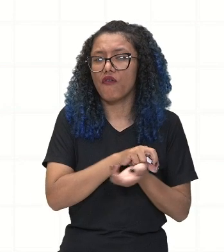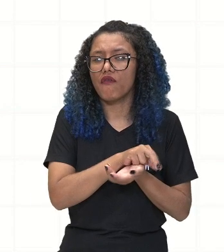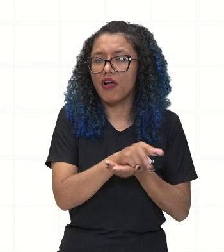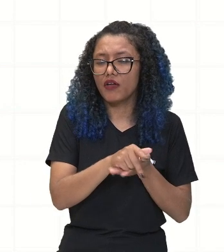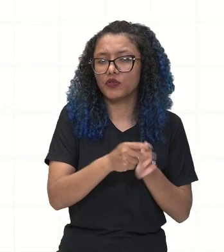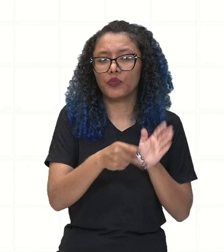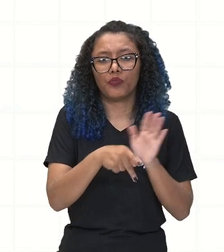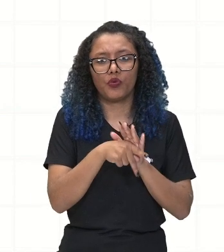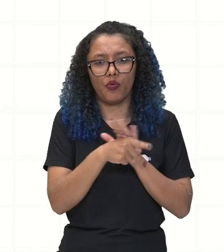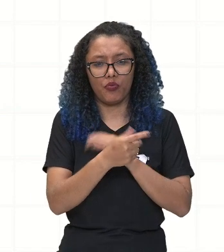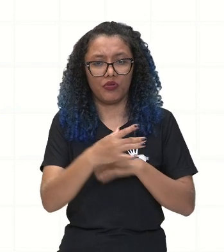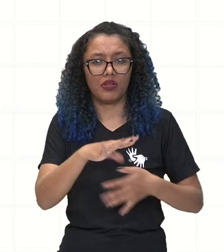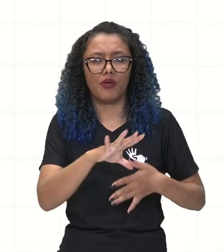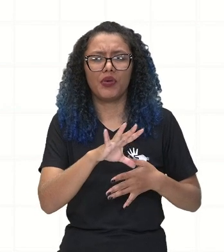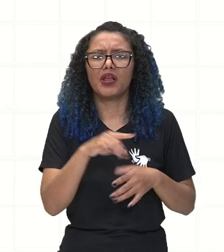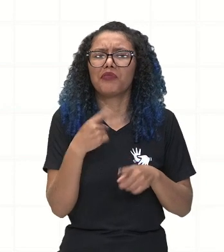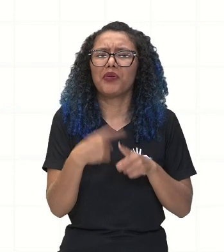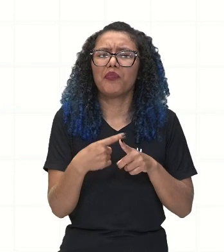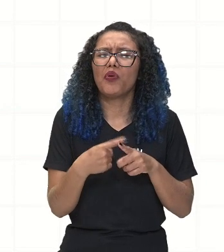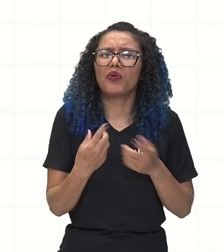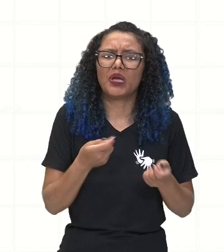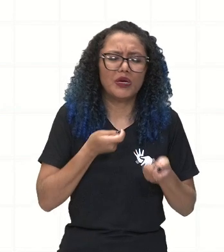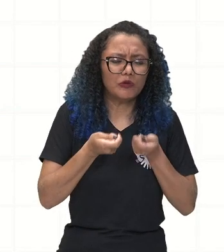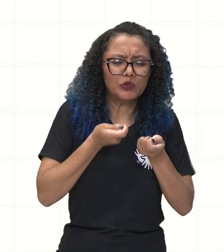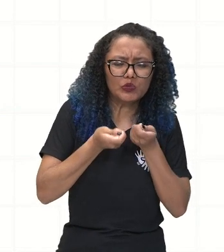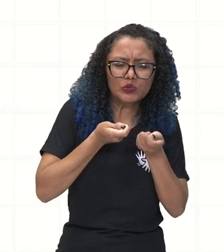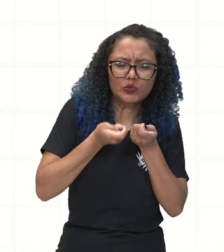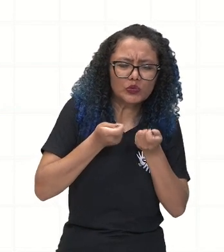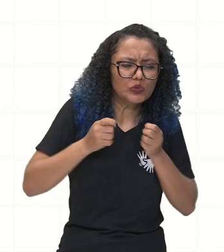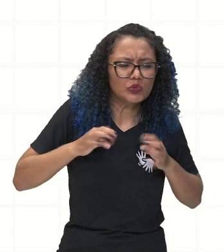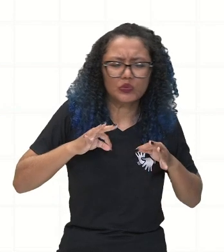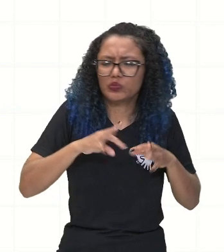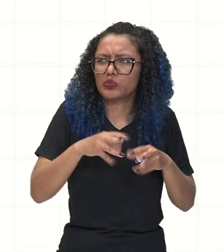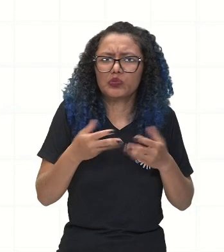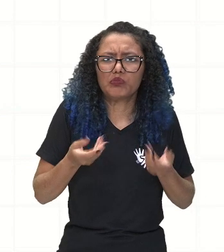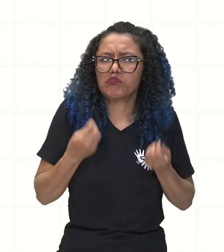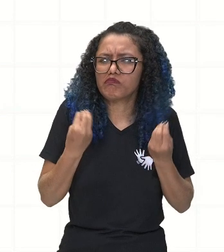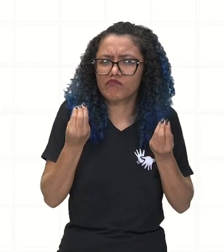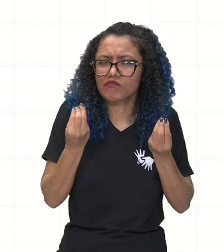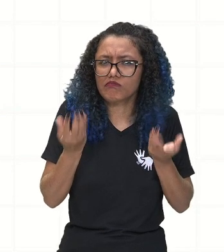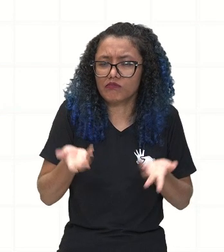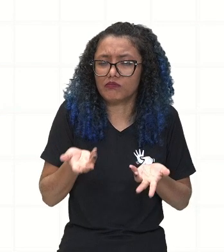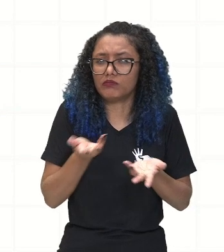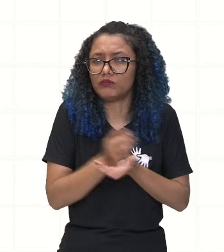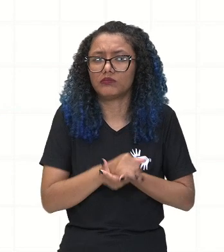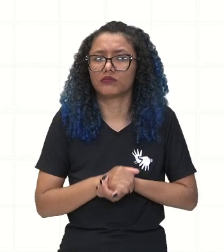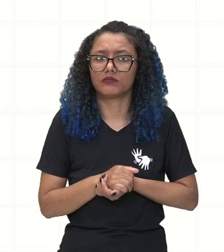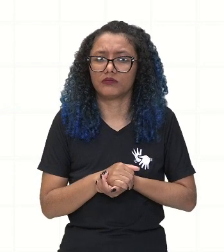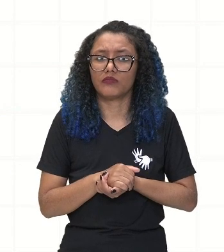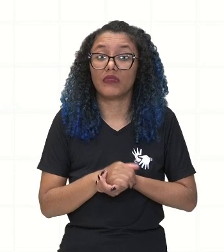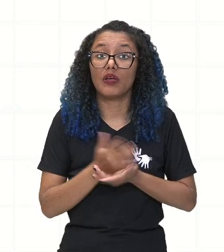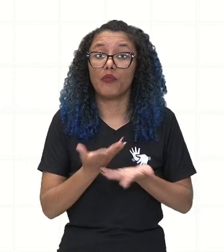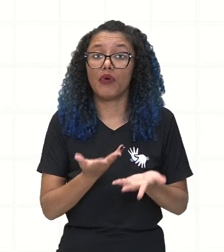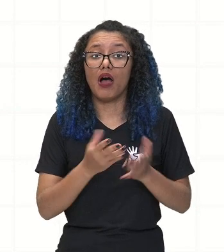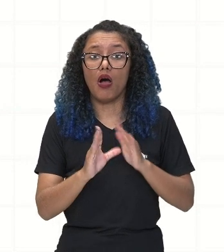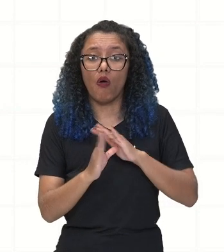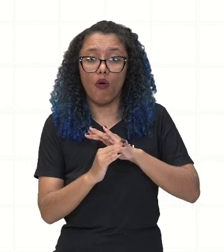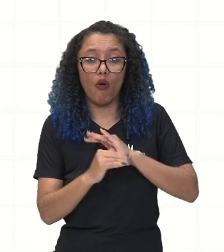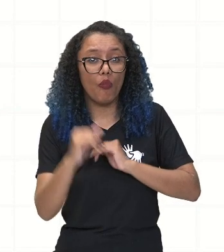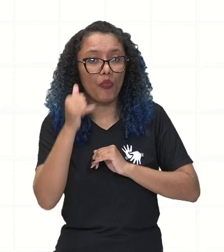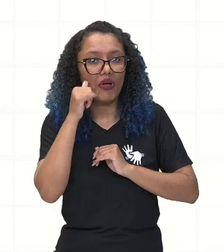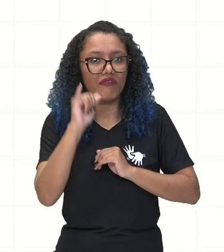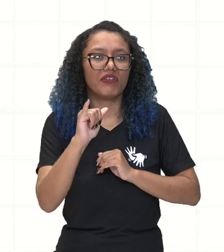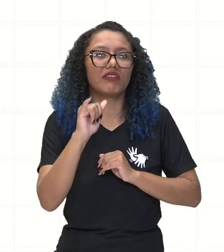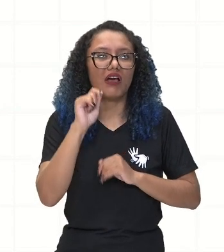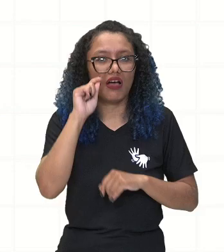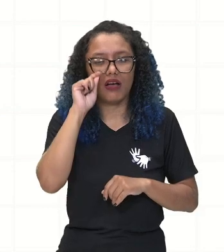queriam fazer tanto esse controle, professora? Justamente para eles tentarem evitar ali o contrabando,